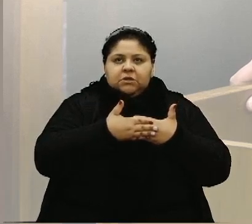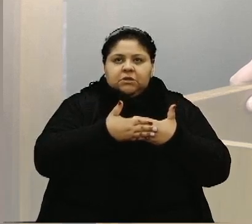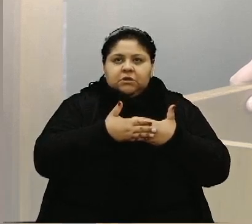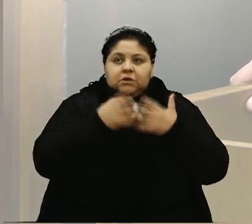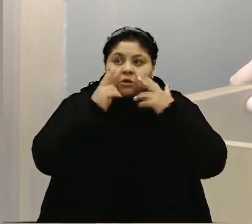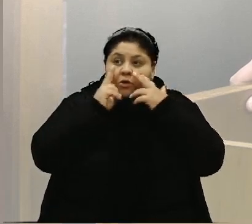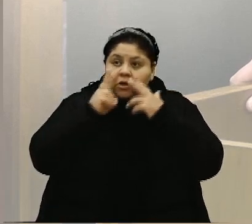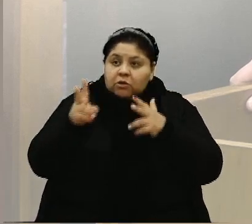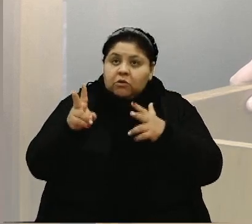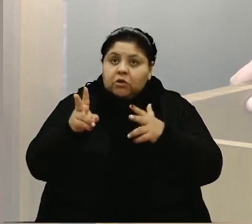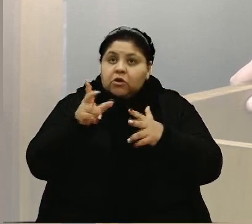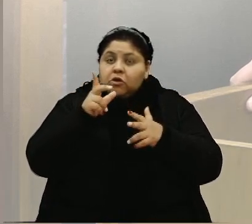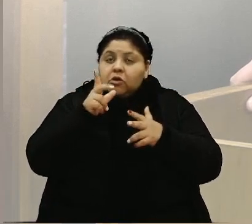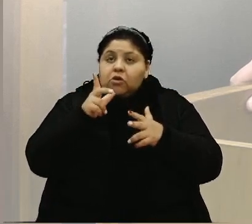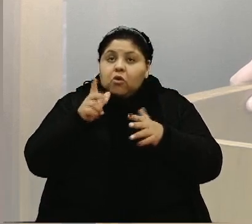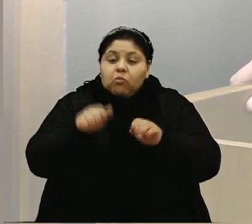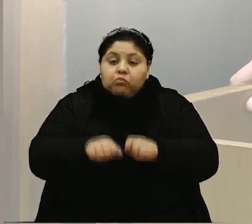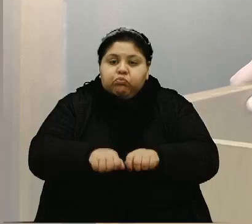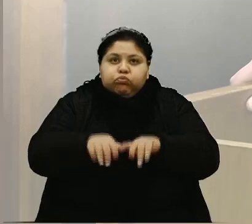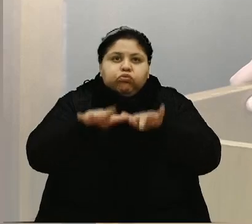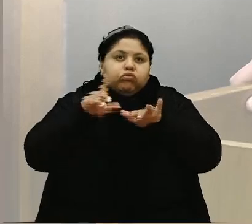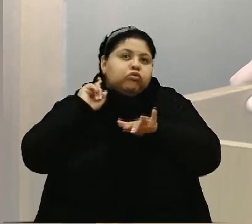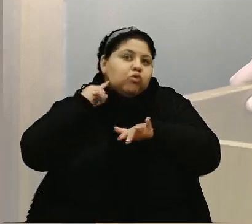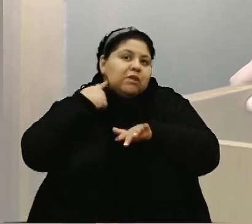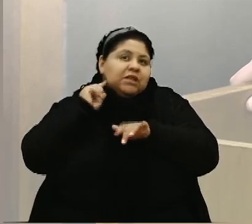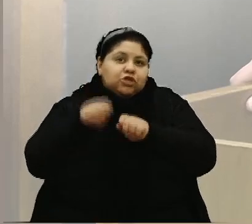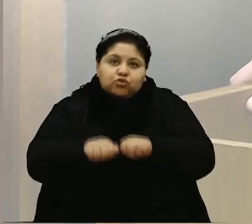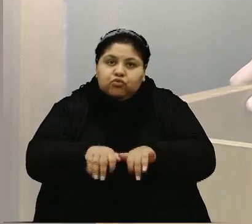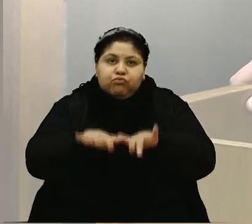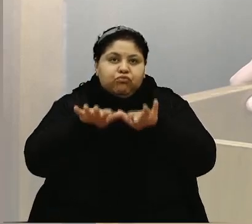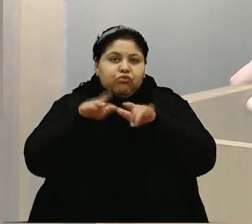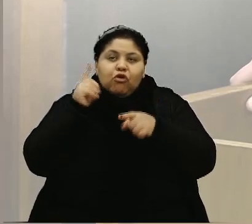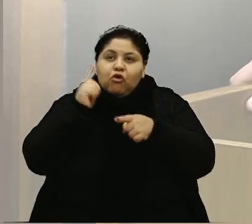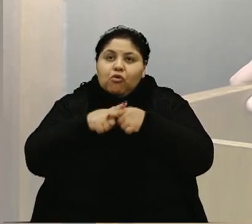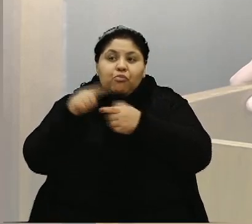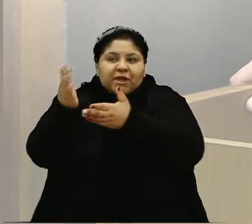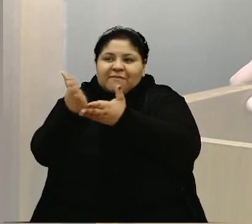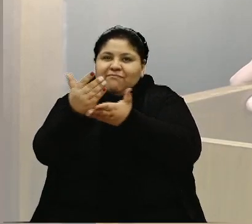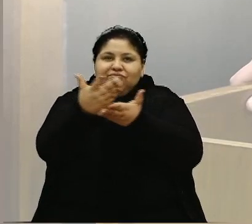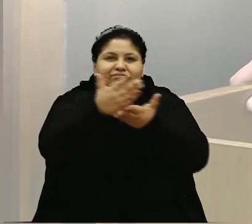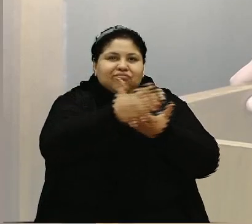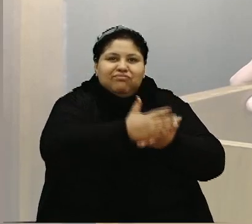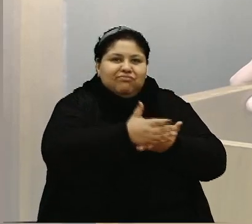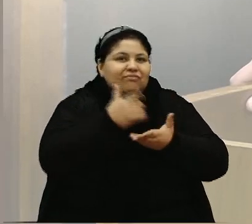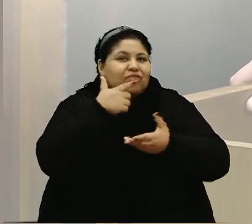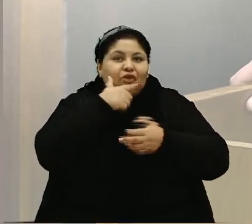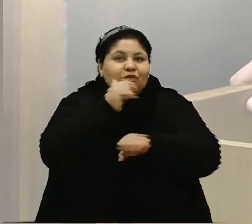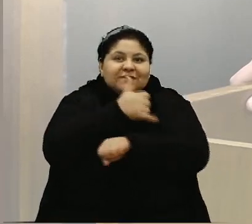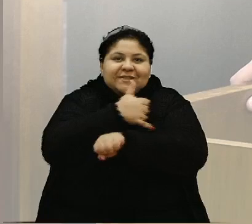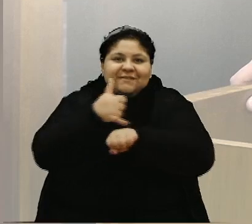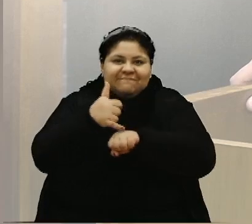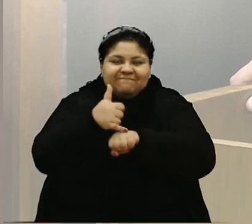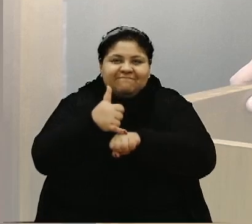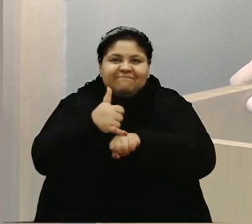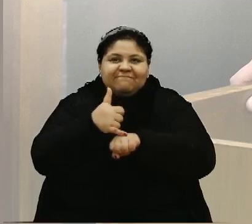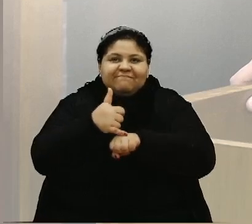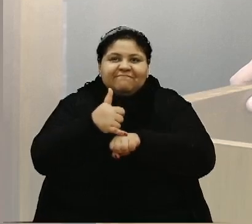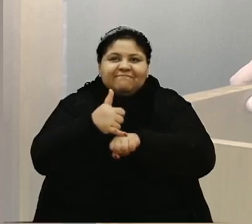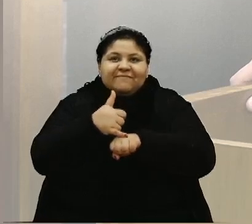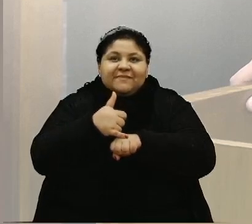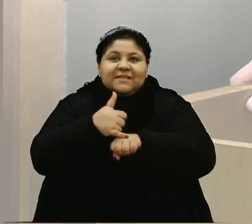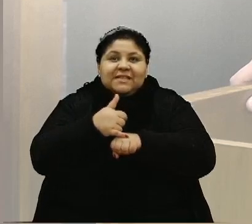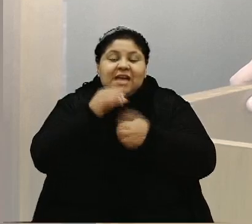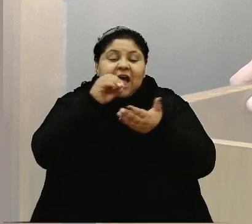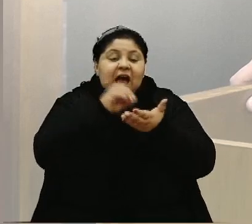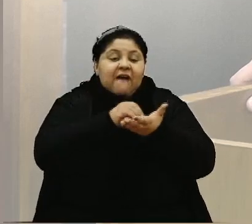vê o acúmulo do lixo porque a coleta seletiva não consegue passar. A gente vê a falta de